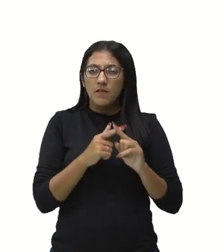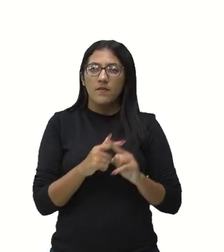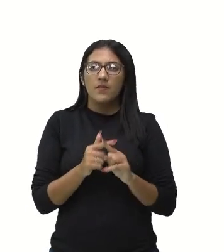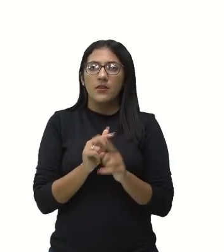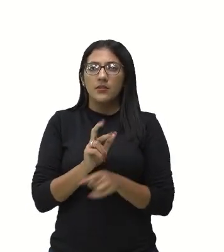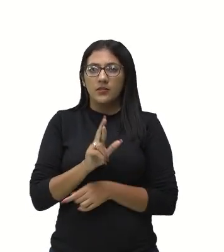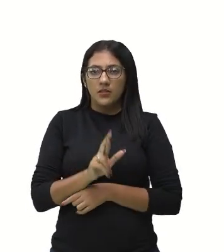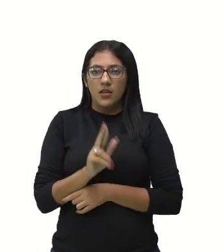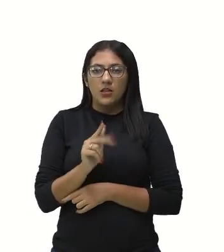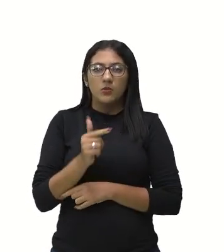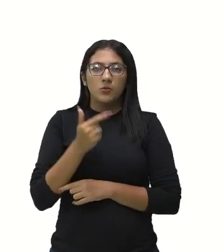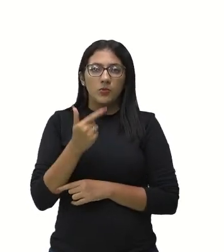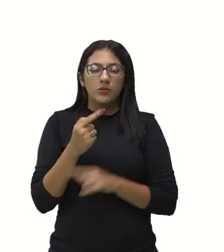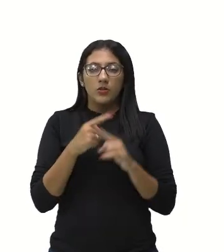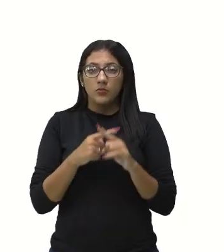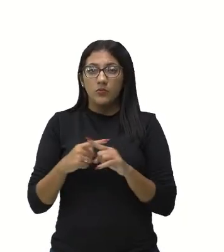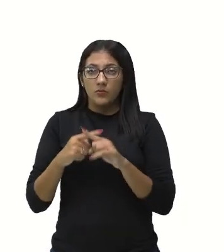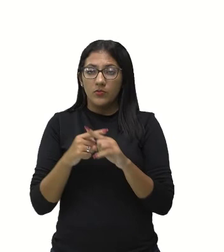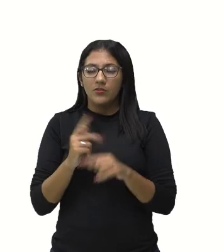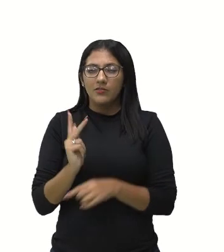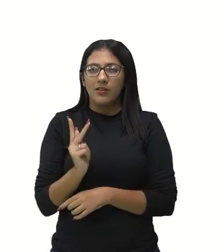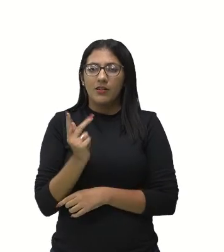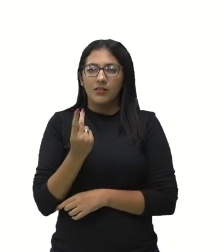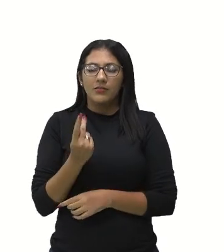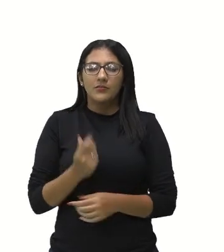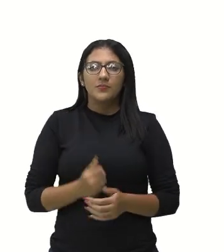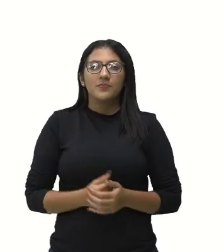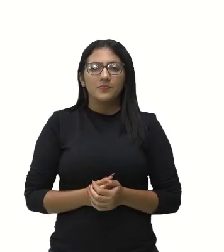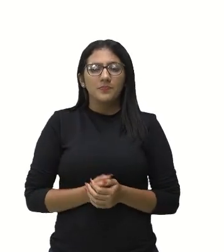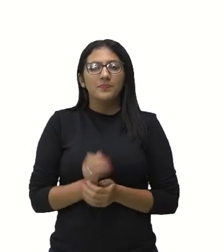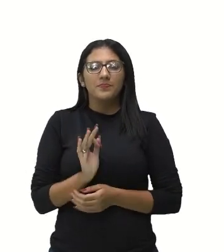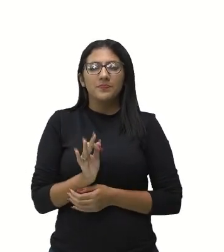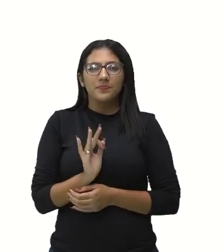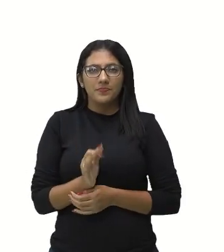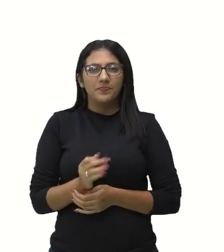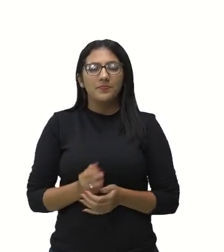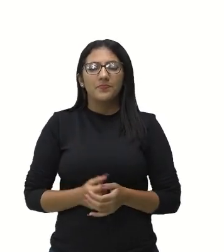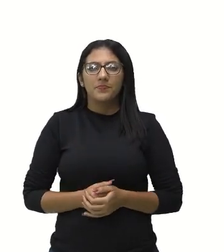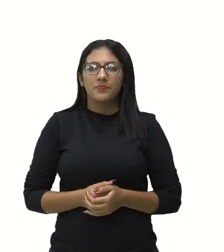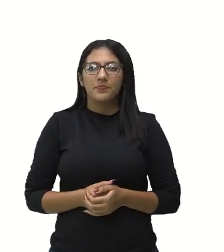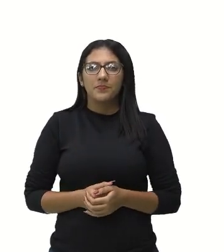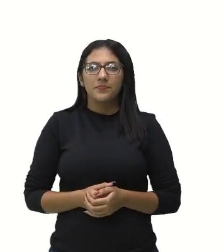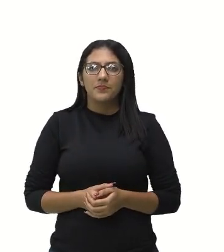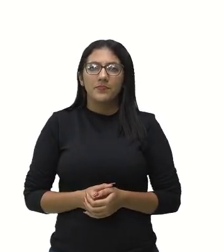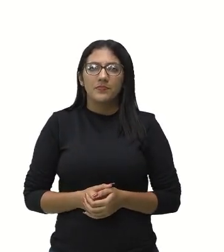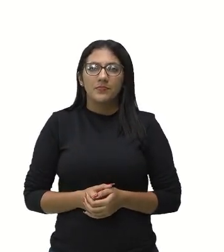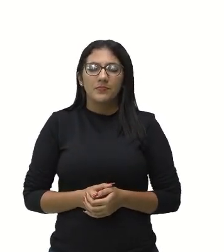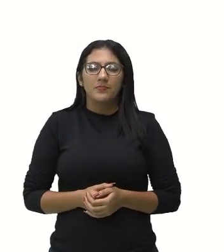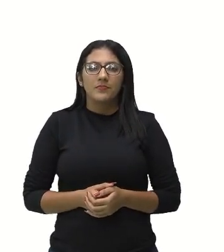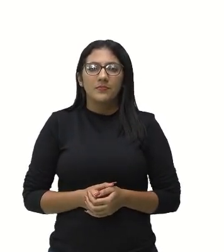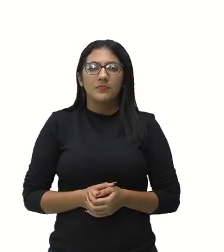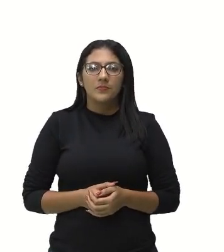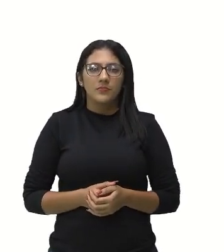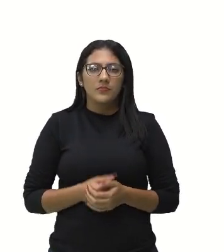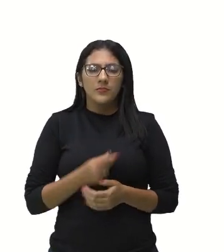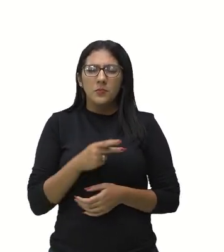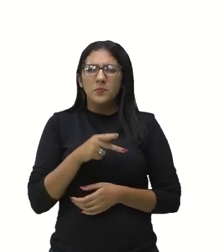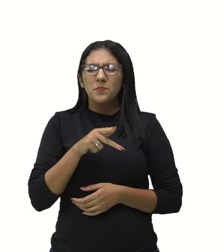quadrado vezes a altura. Muito bem, então vamos lá. Π eu sei que